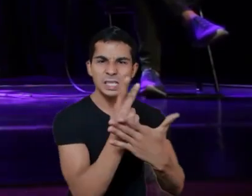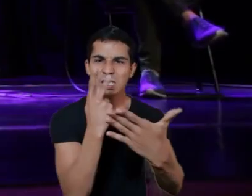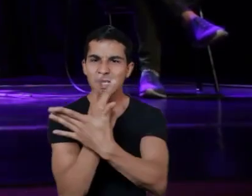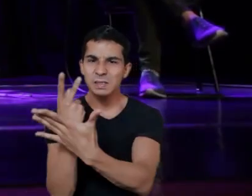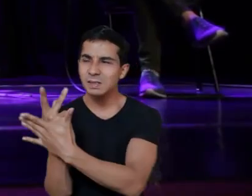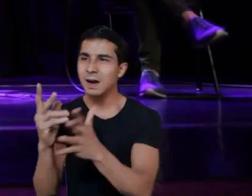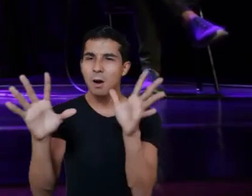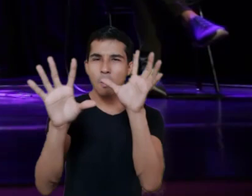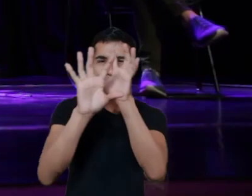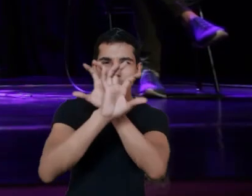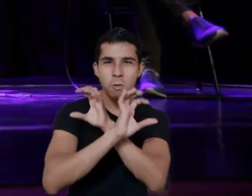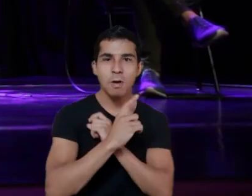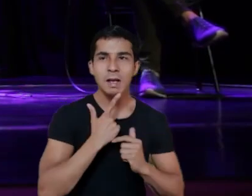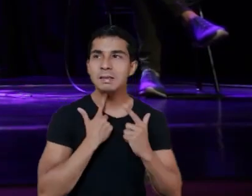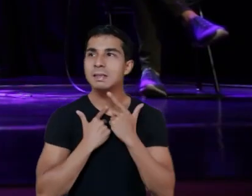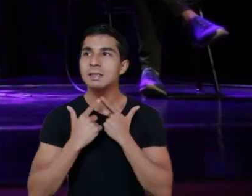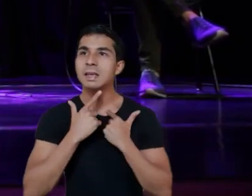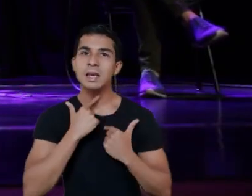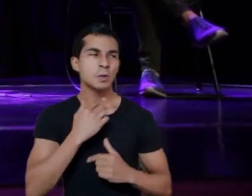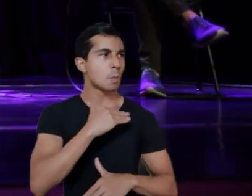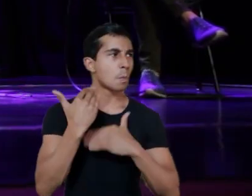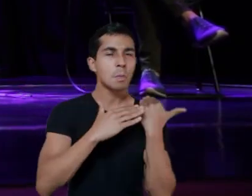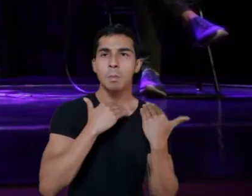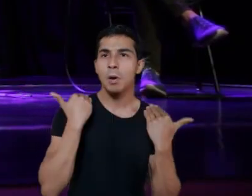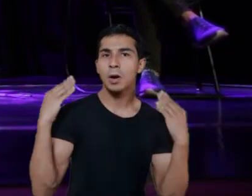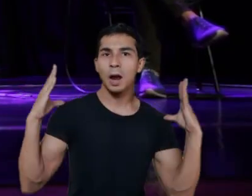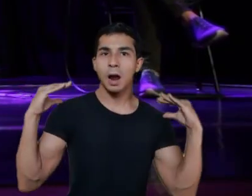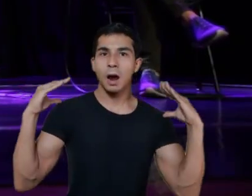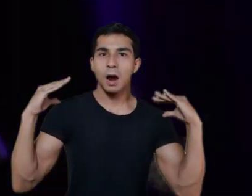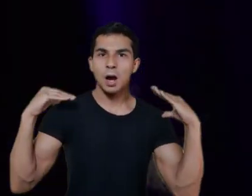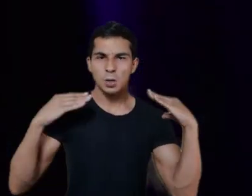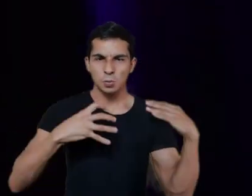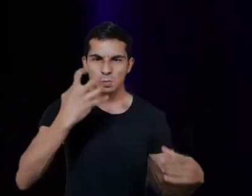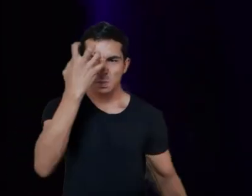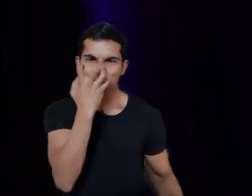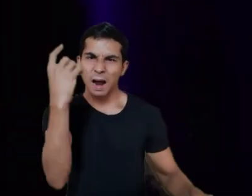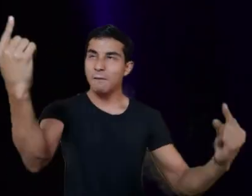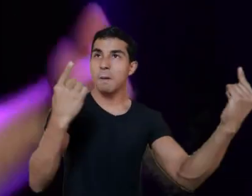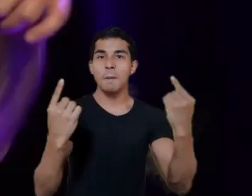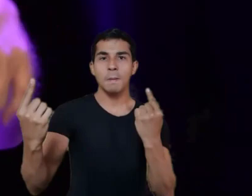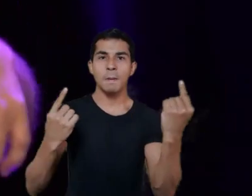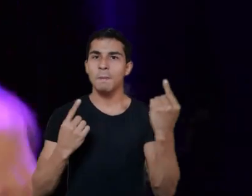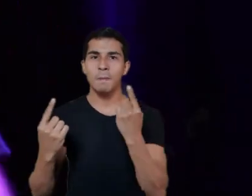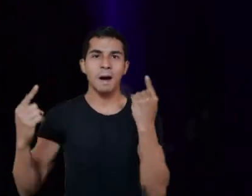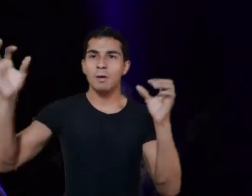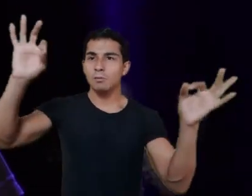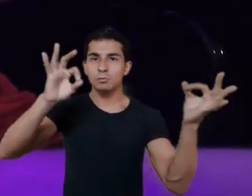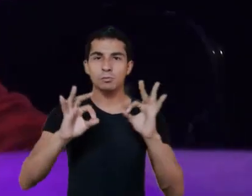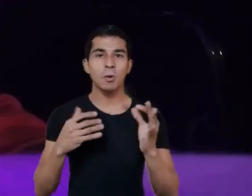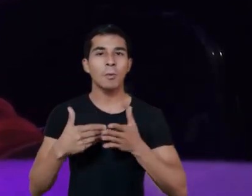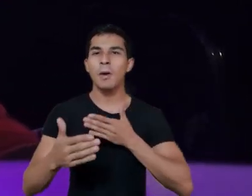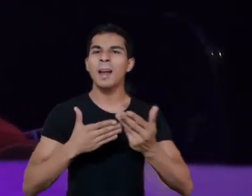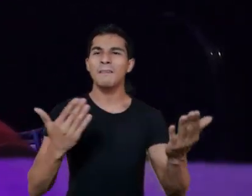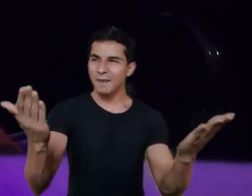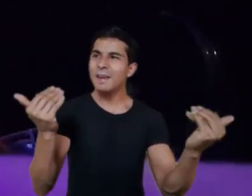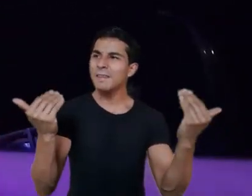os fetiches e as encarnações, os anjos revoltados, a dama da noite, o ultimato.